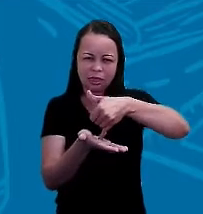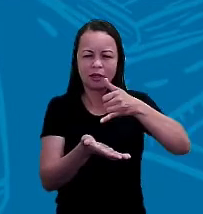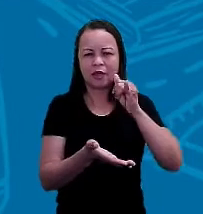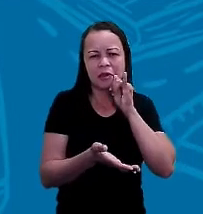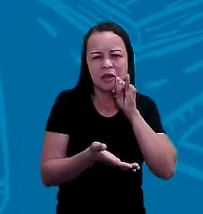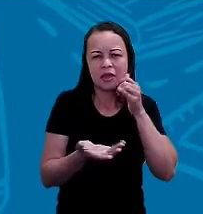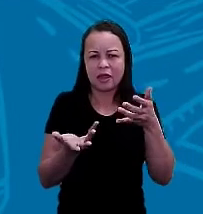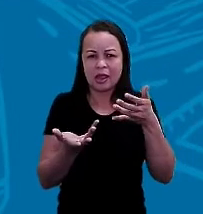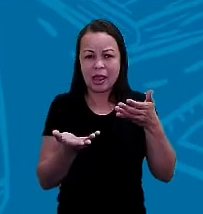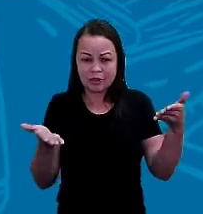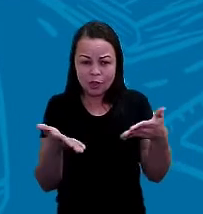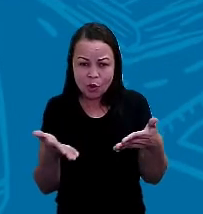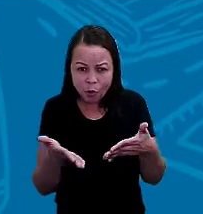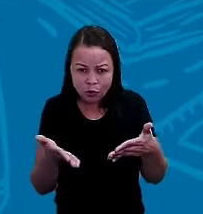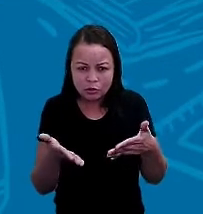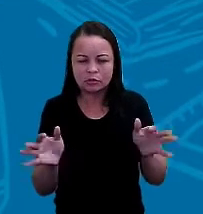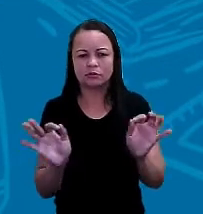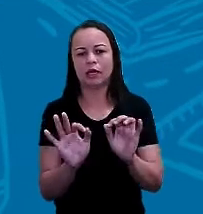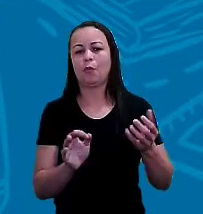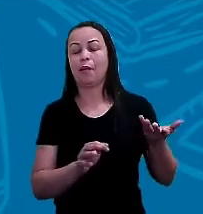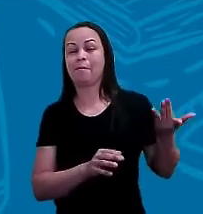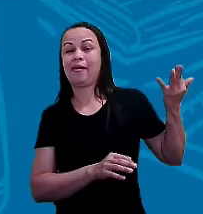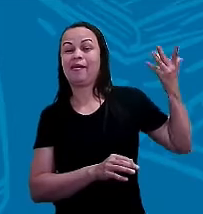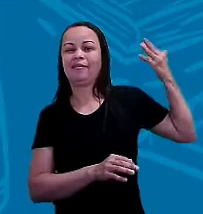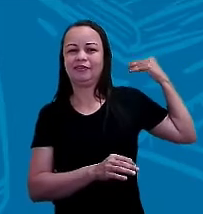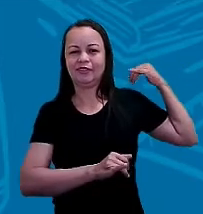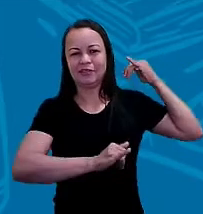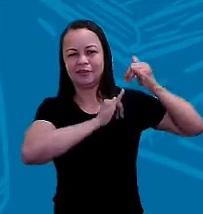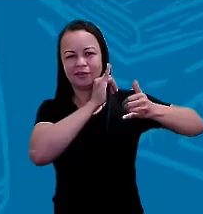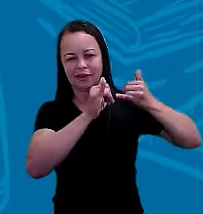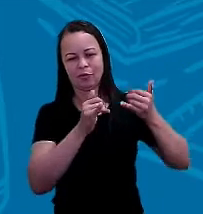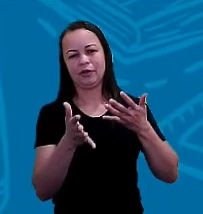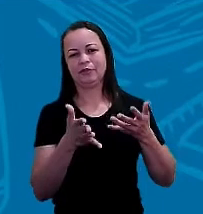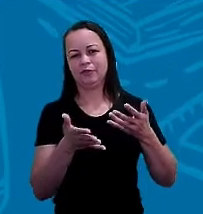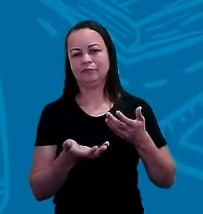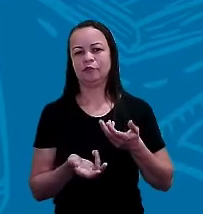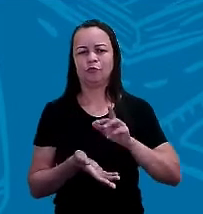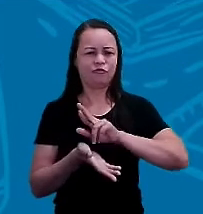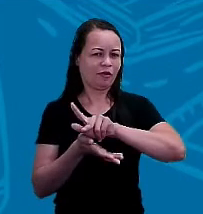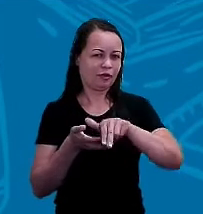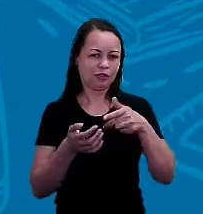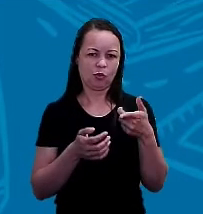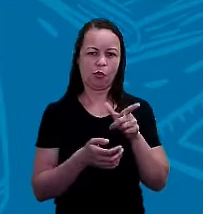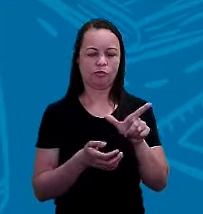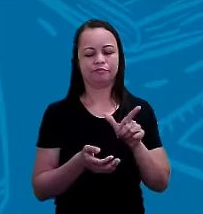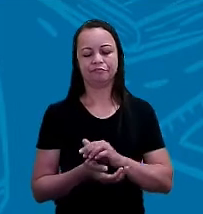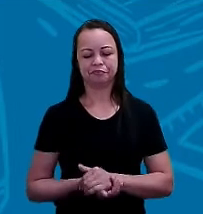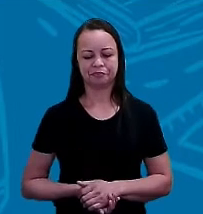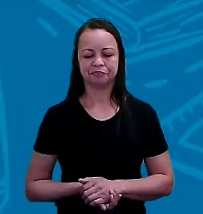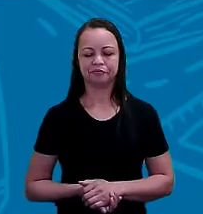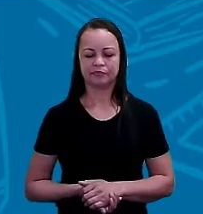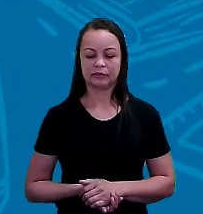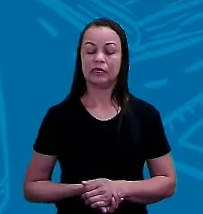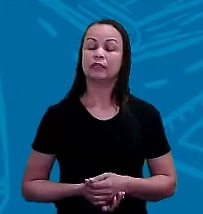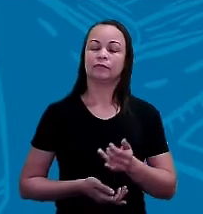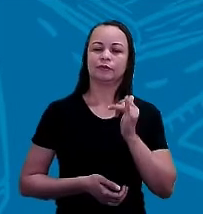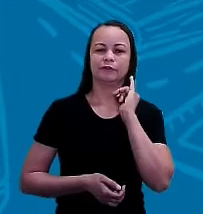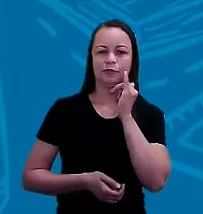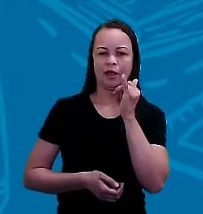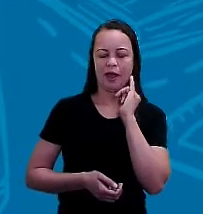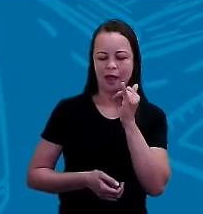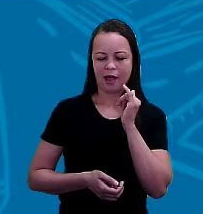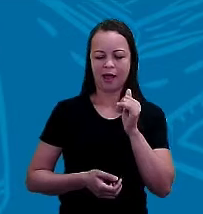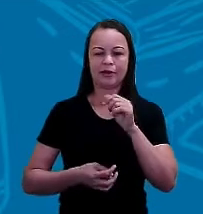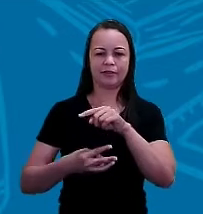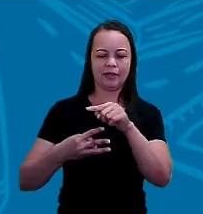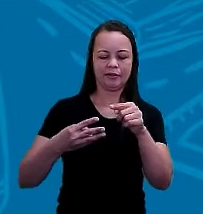lenda, ó, bem antiga, tá? Como todas as outras lendas. Elas são narradas em